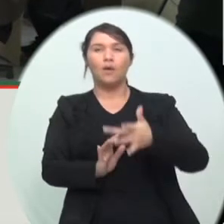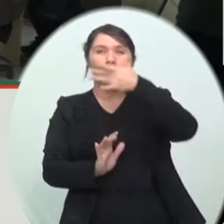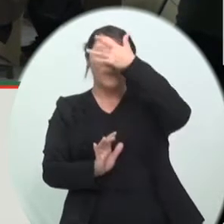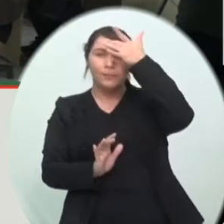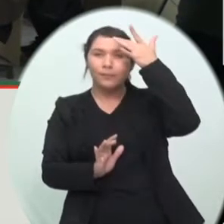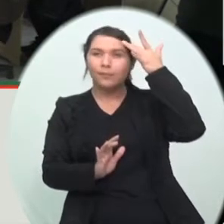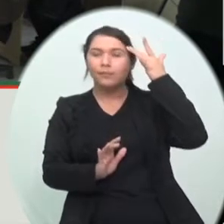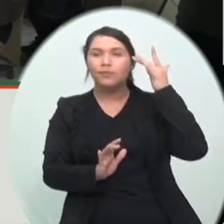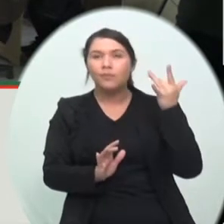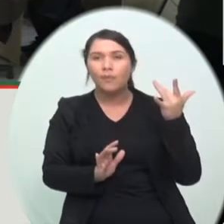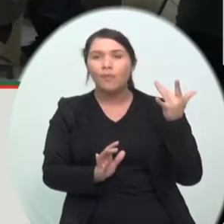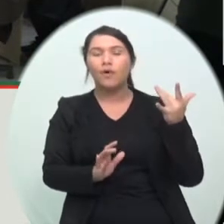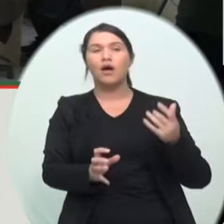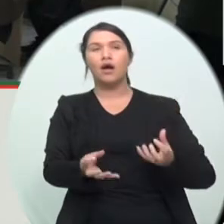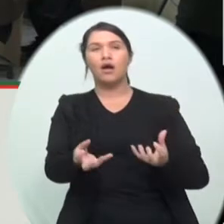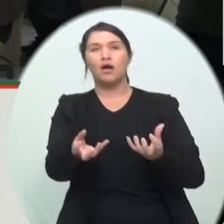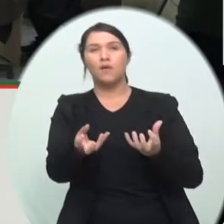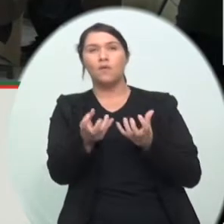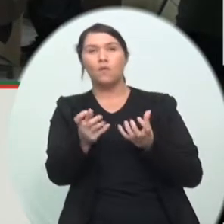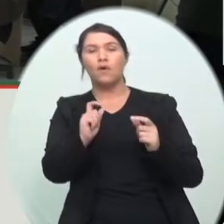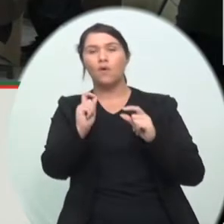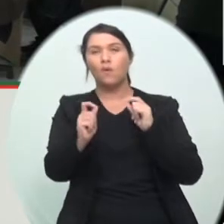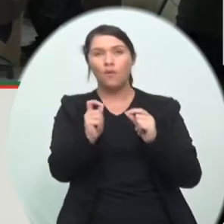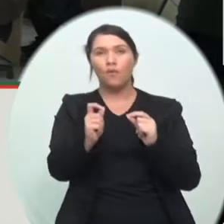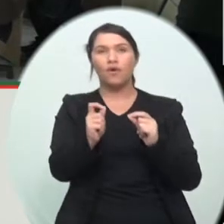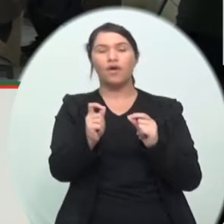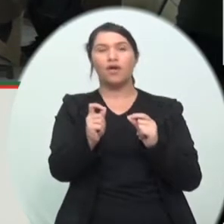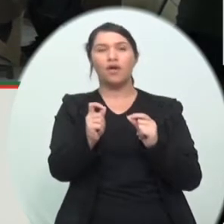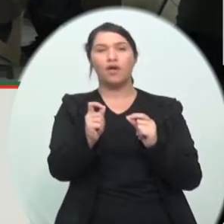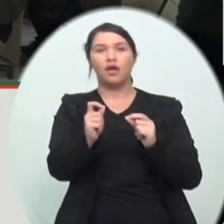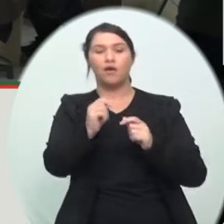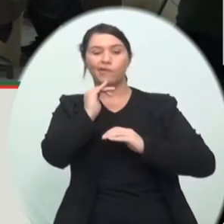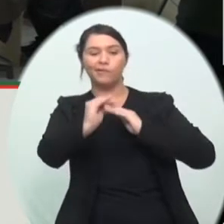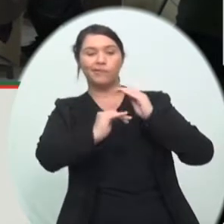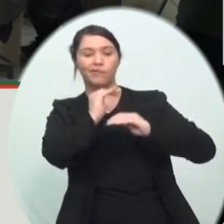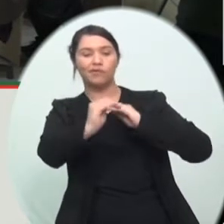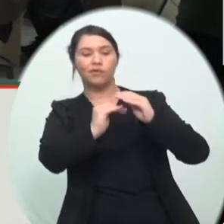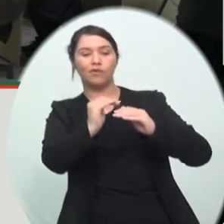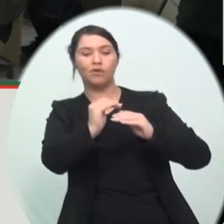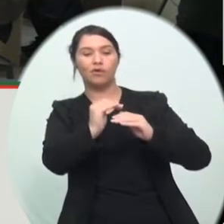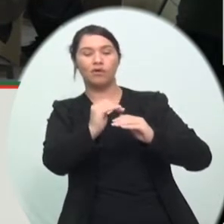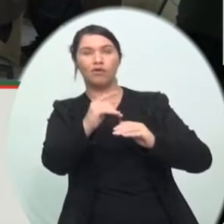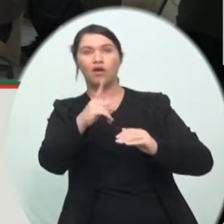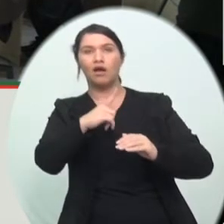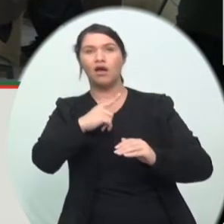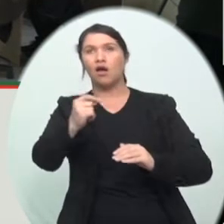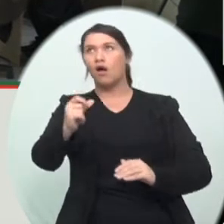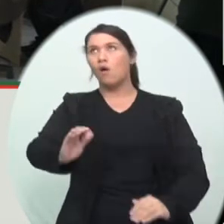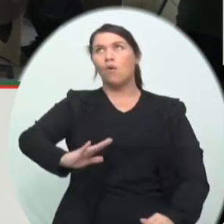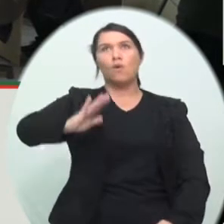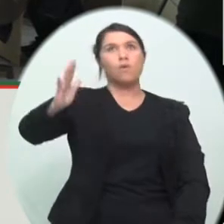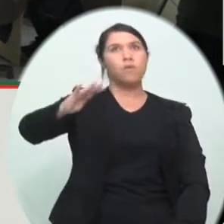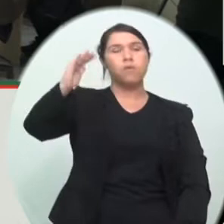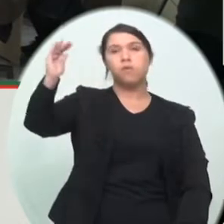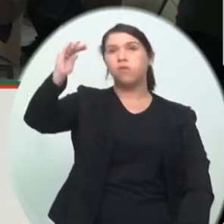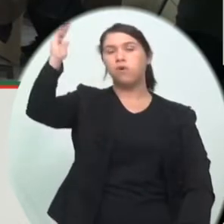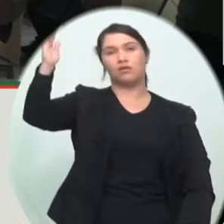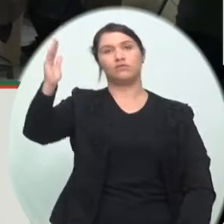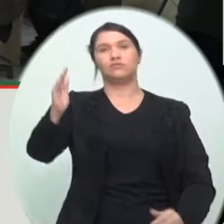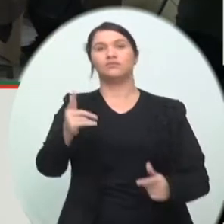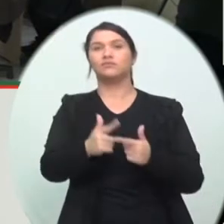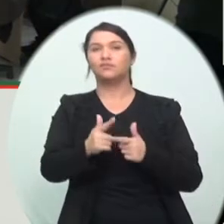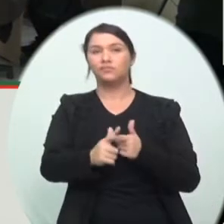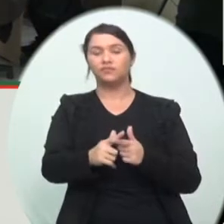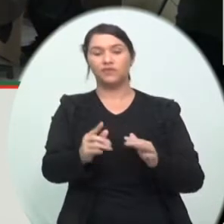hoje vale bilhões. Essa escalada só é permitida porque a tecnologia ficou acessível a muita